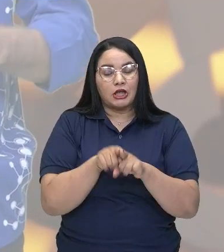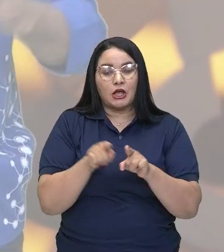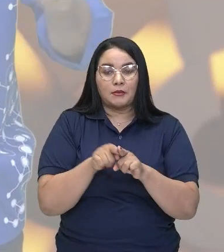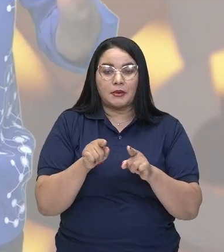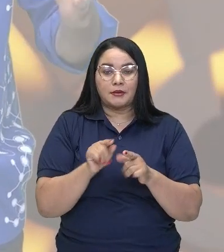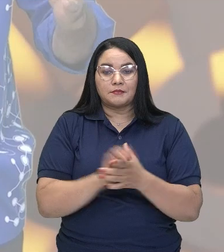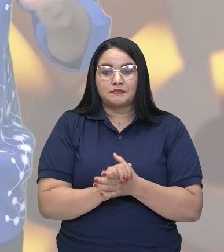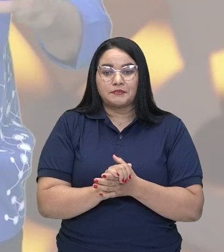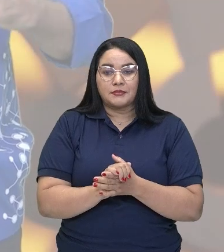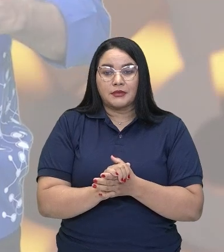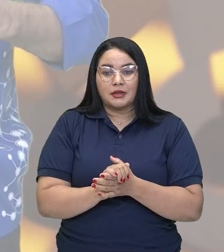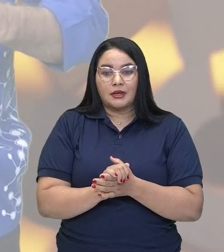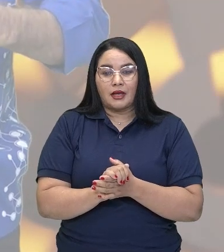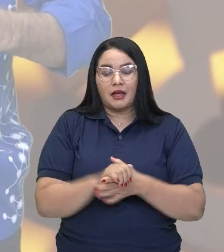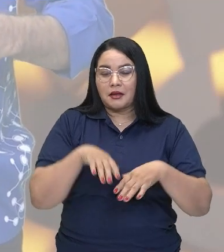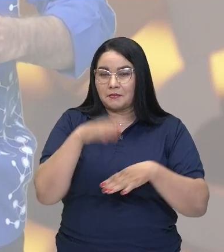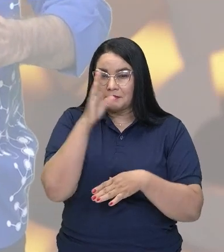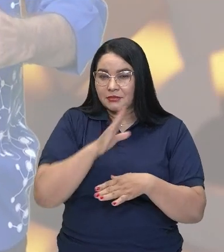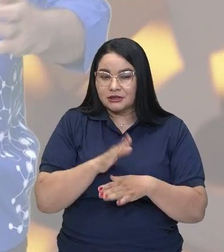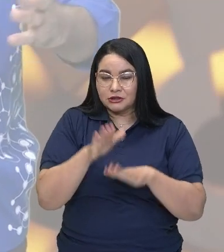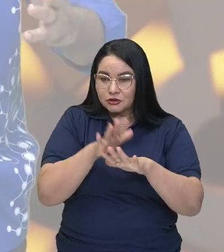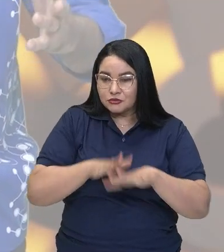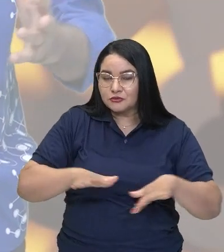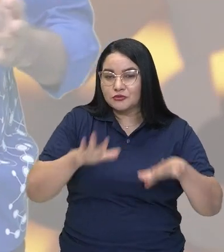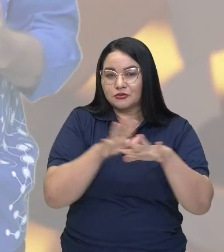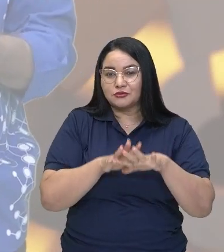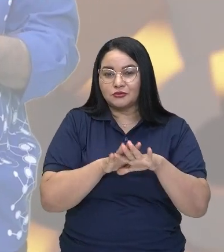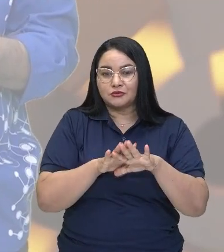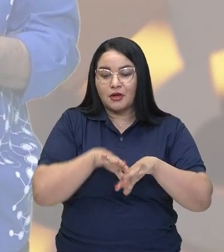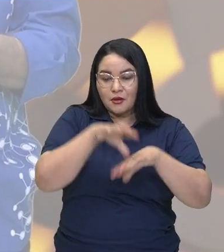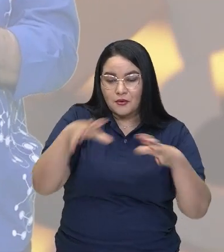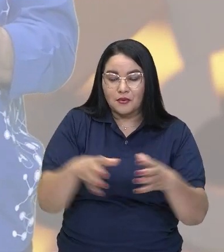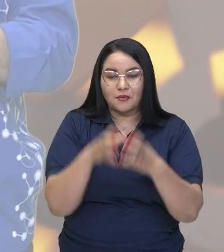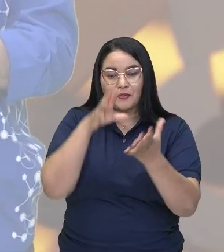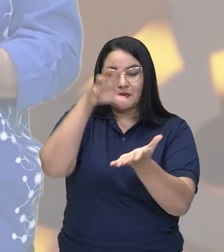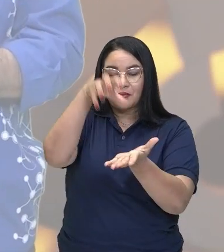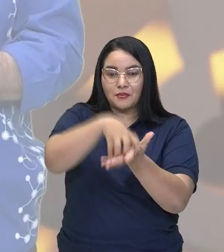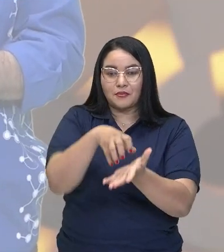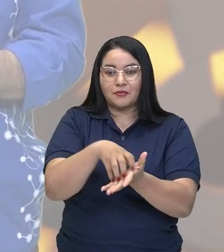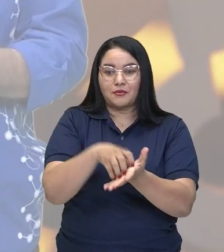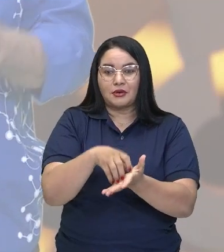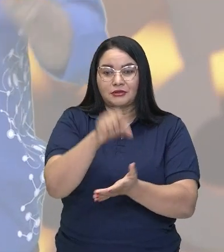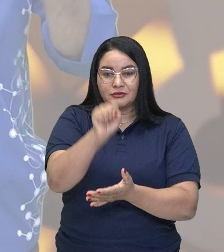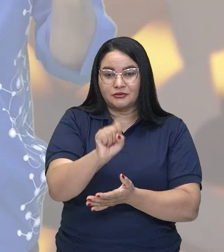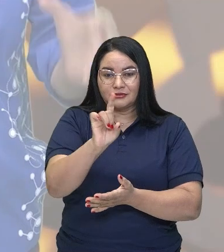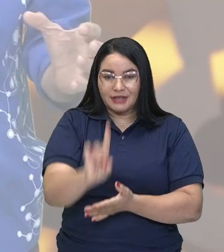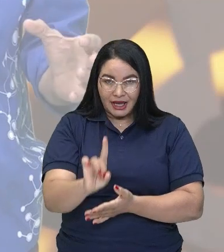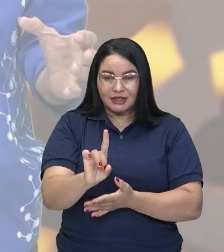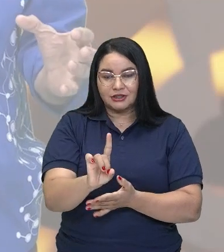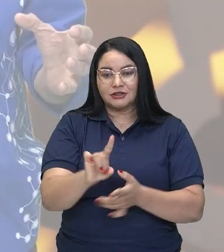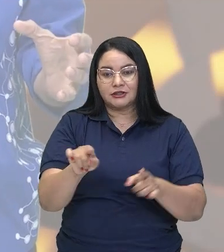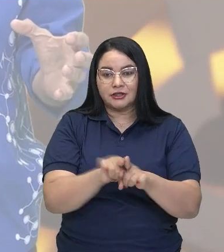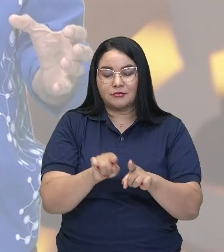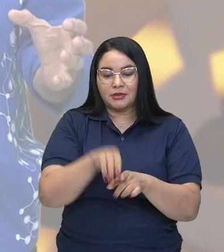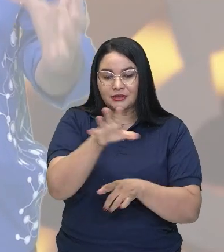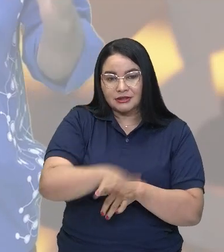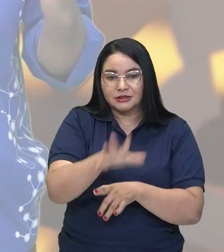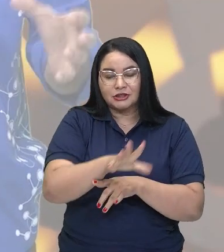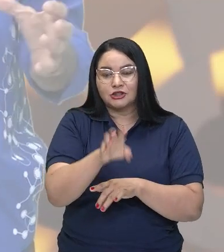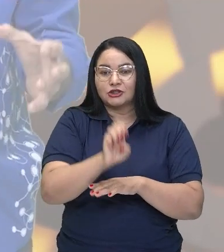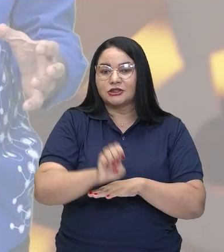o Brasil todo se restringia ali à região sudeste e, na região sudeste, ao estado